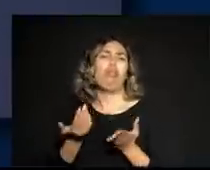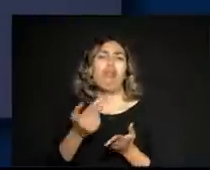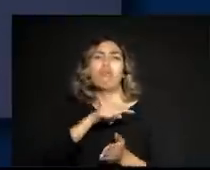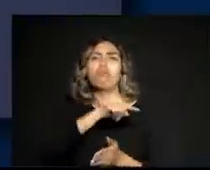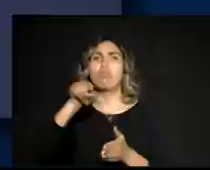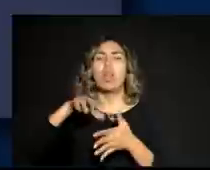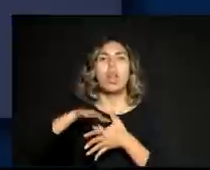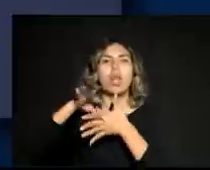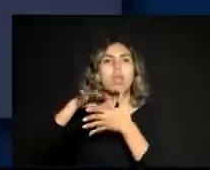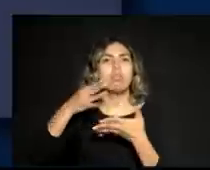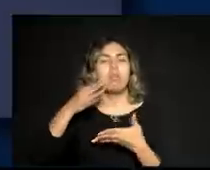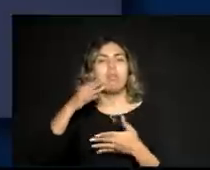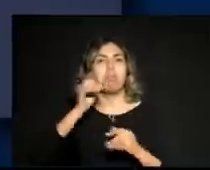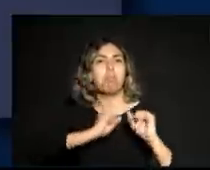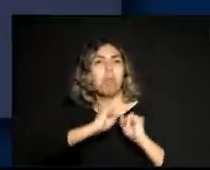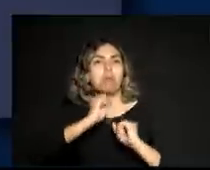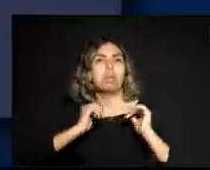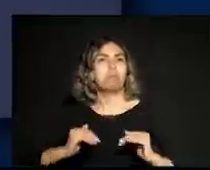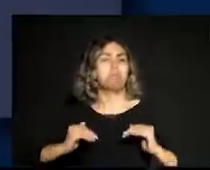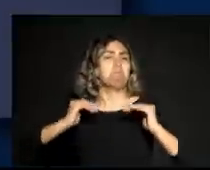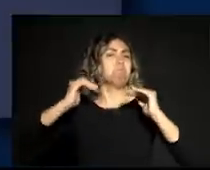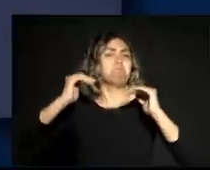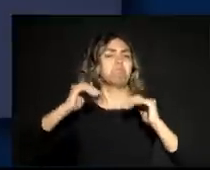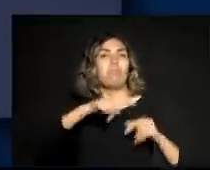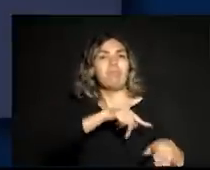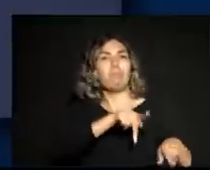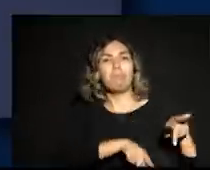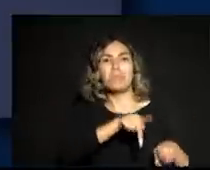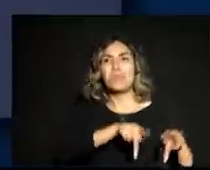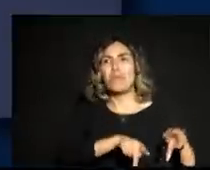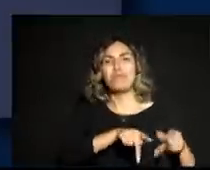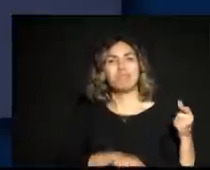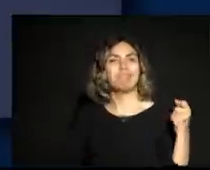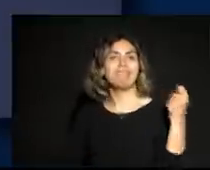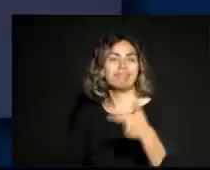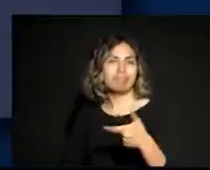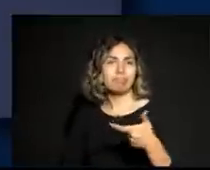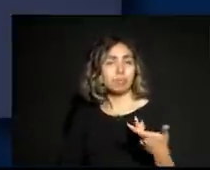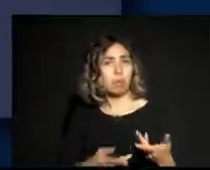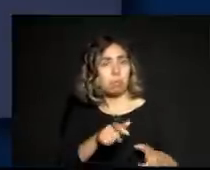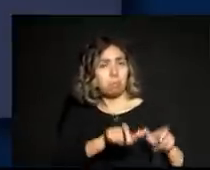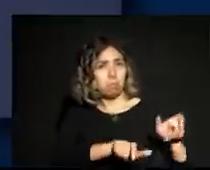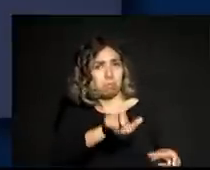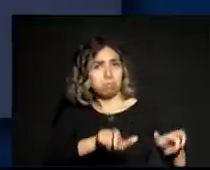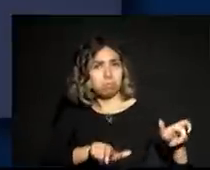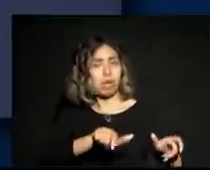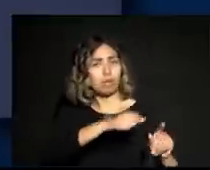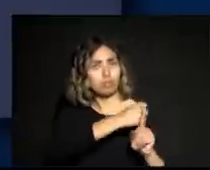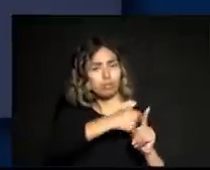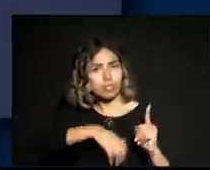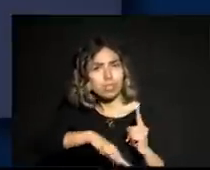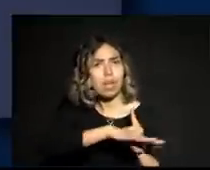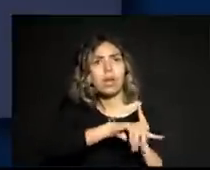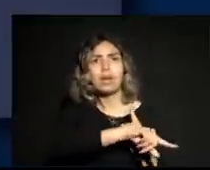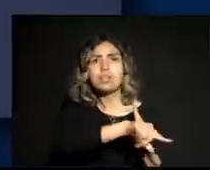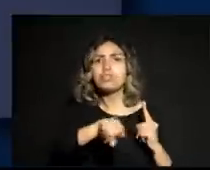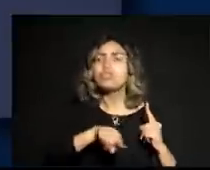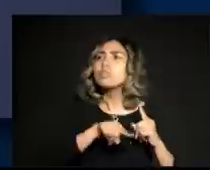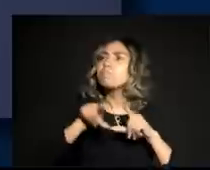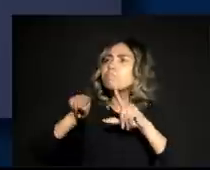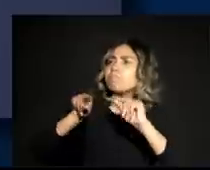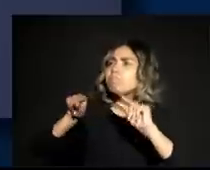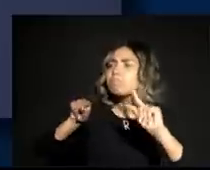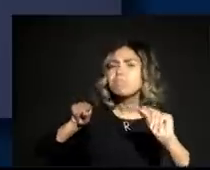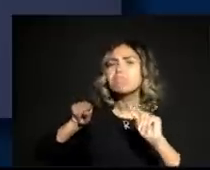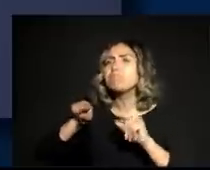liderança Empresarial é e Essa sociedade levou a candidatos e